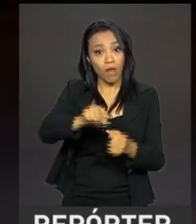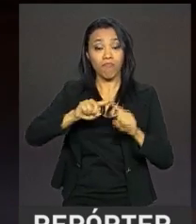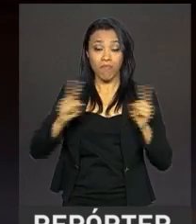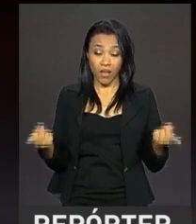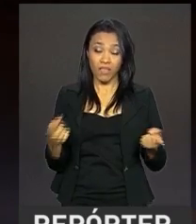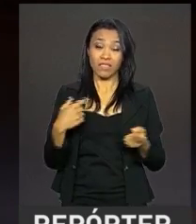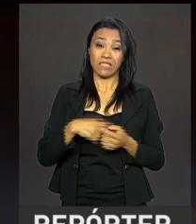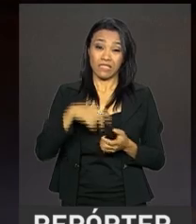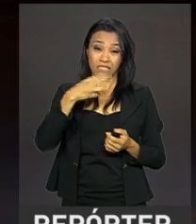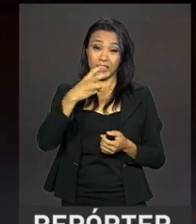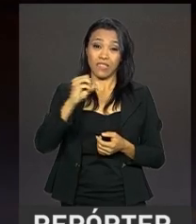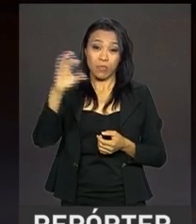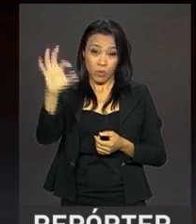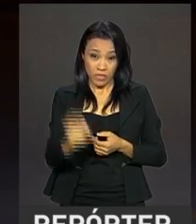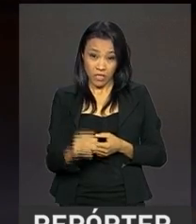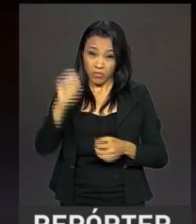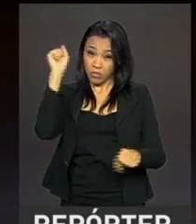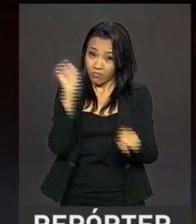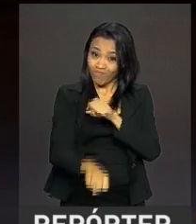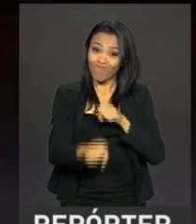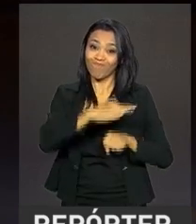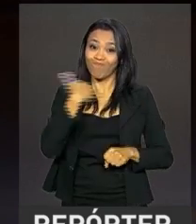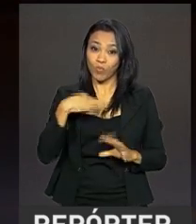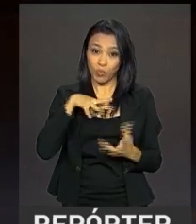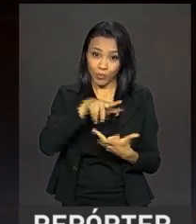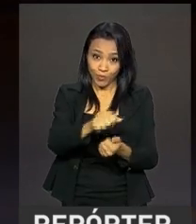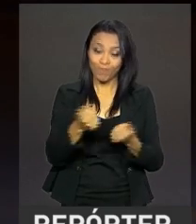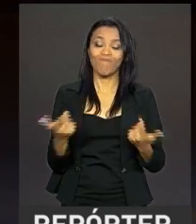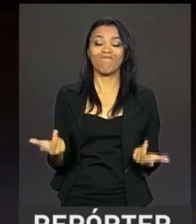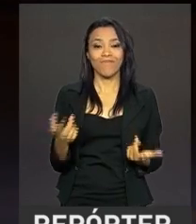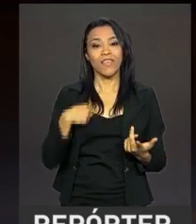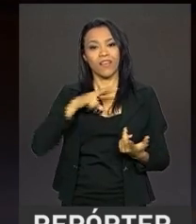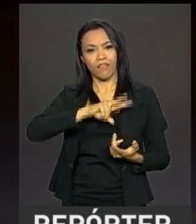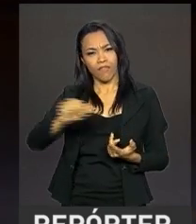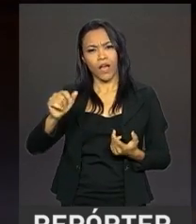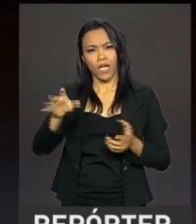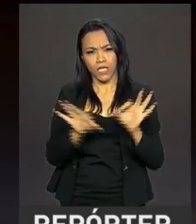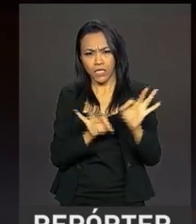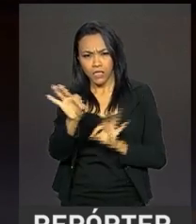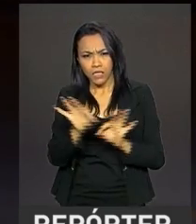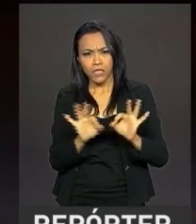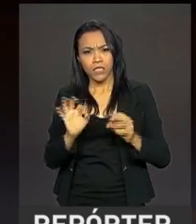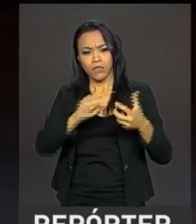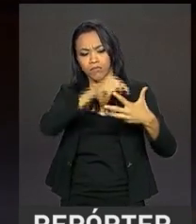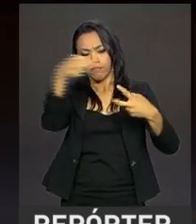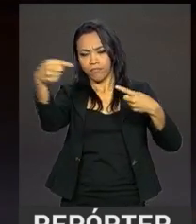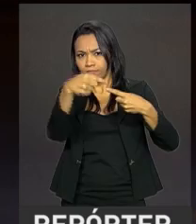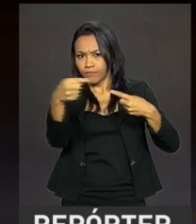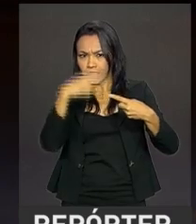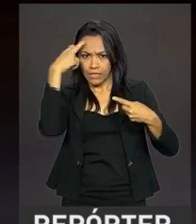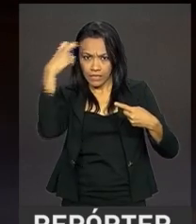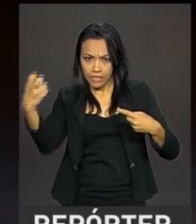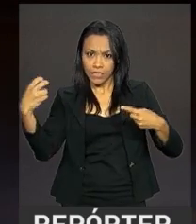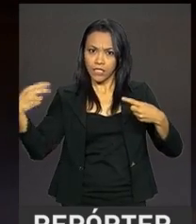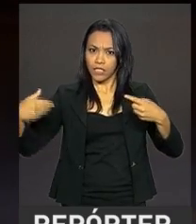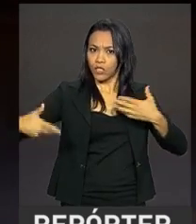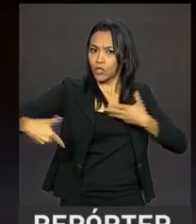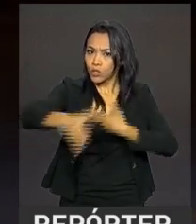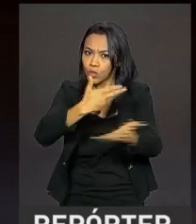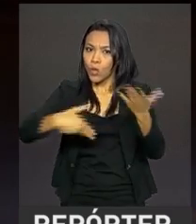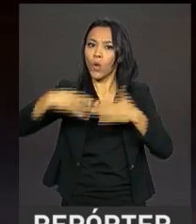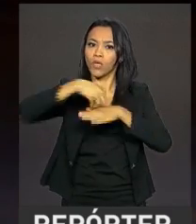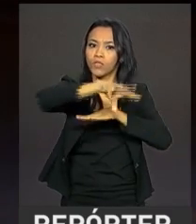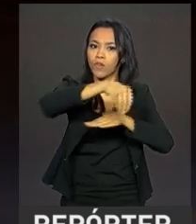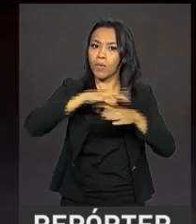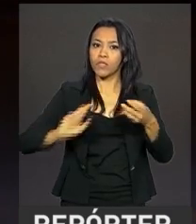do mundo o ministro citou três eixos que vão orientar a atuação nas fronteiras ações de inteligência e troca de informações entre